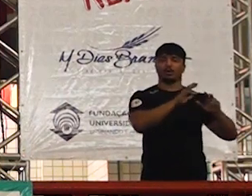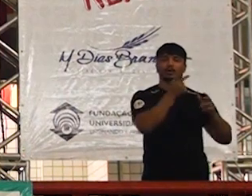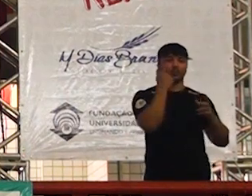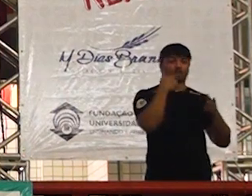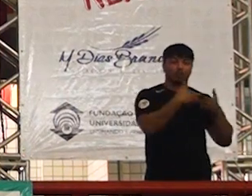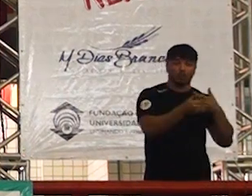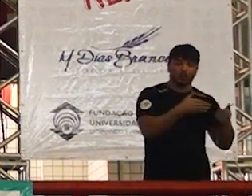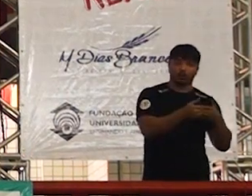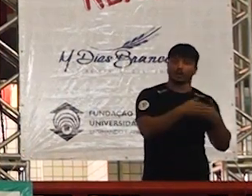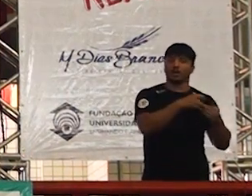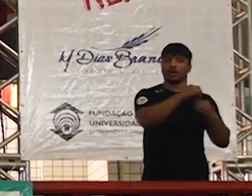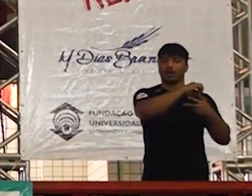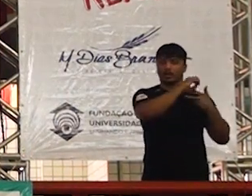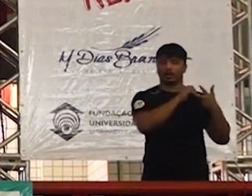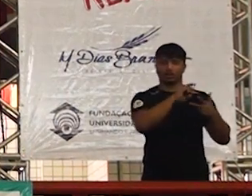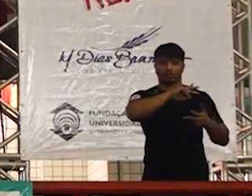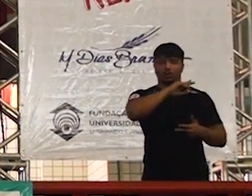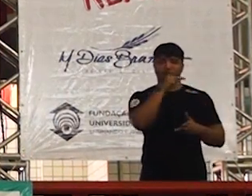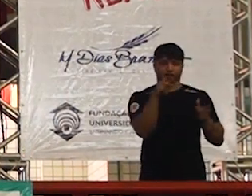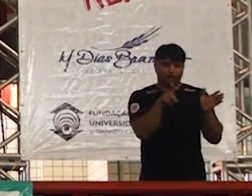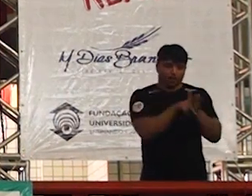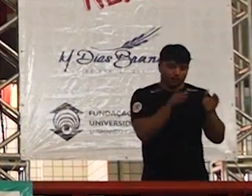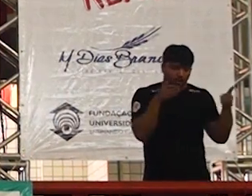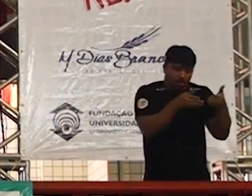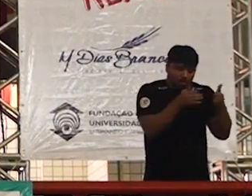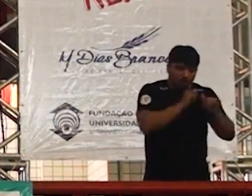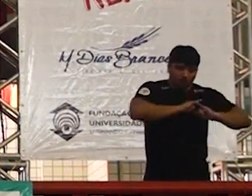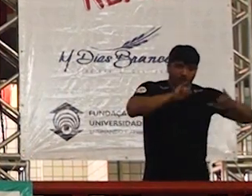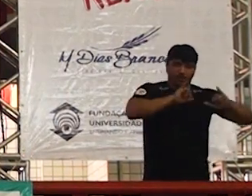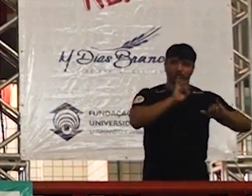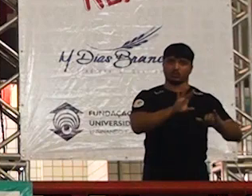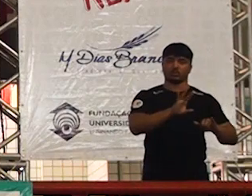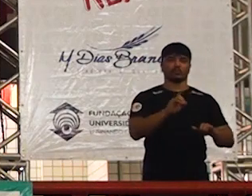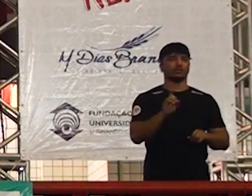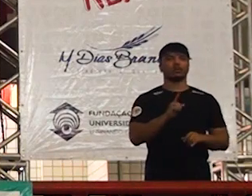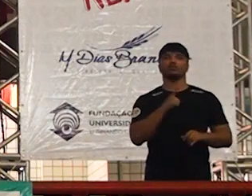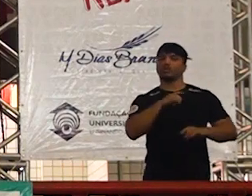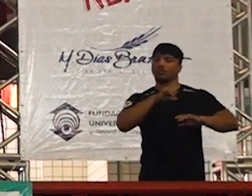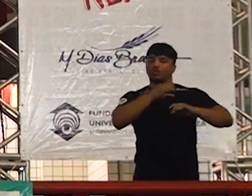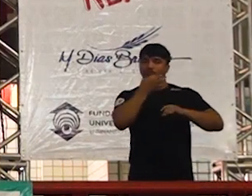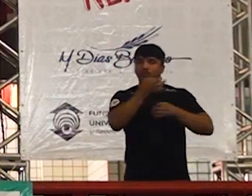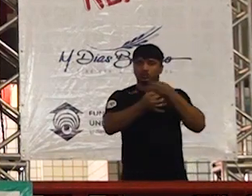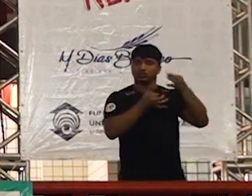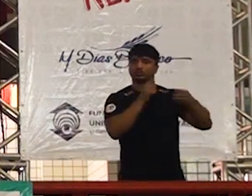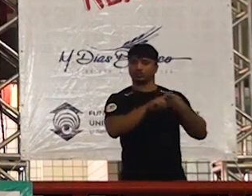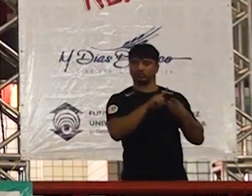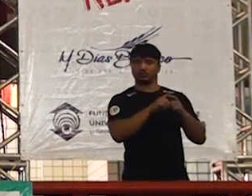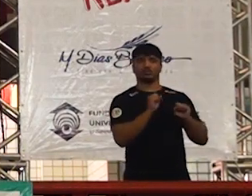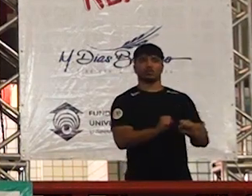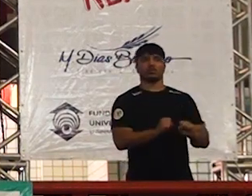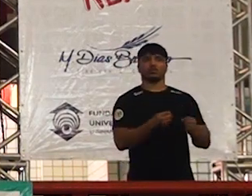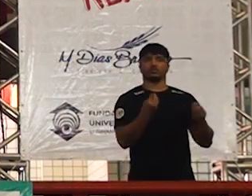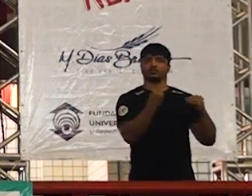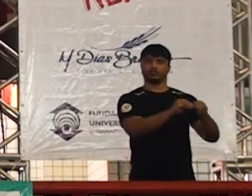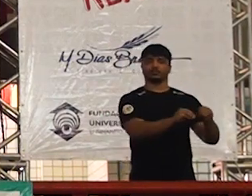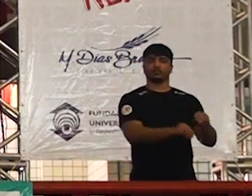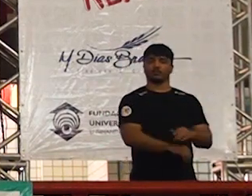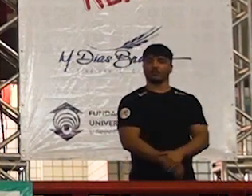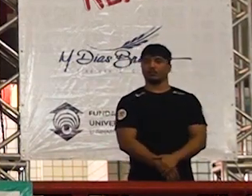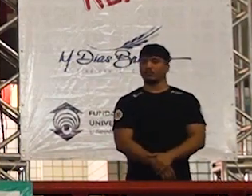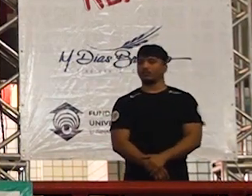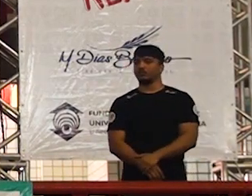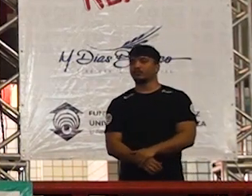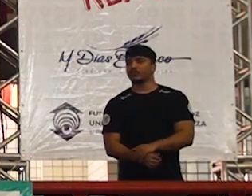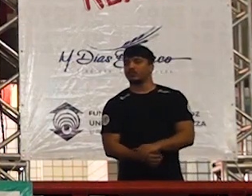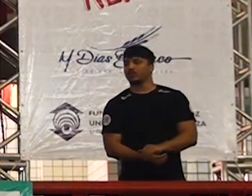não são apenas informativas. Elas têm um caráter de opinião. Não pode ficar só informando de jeito nenhum.